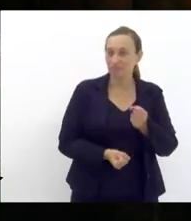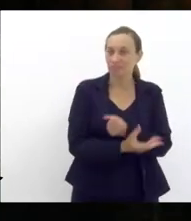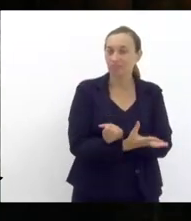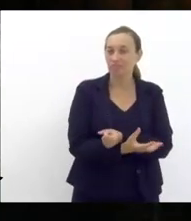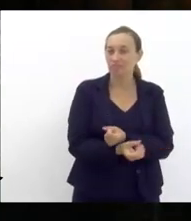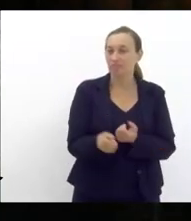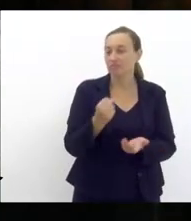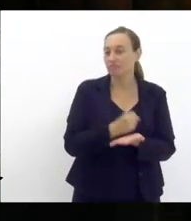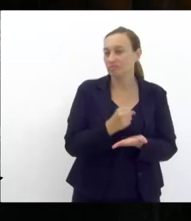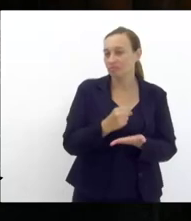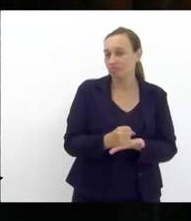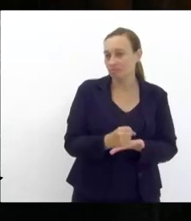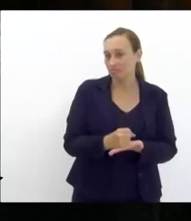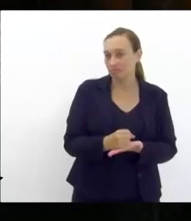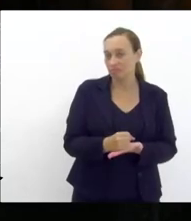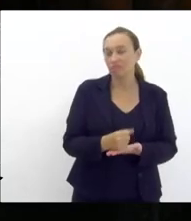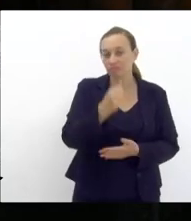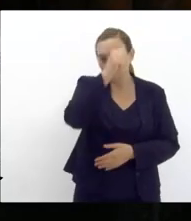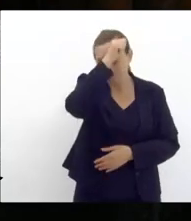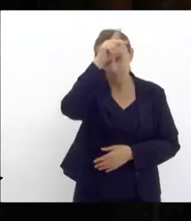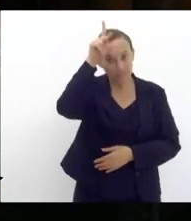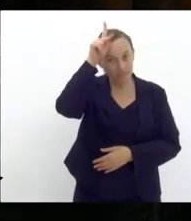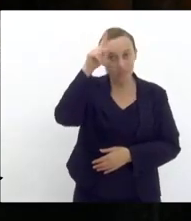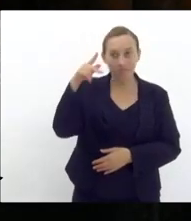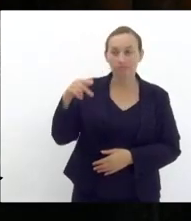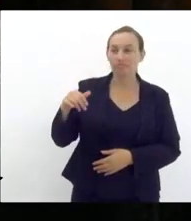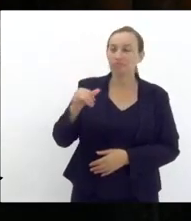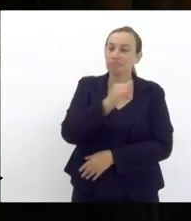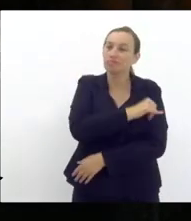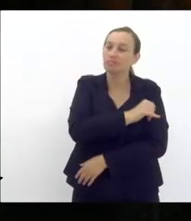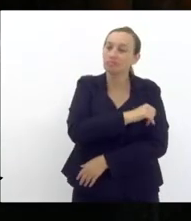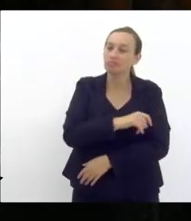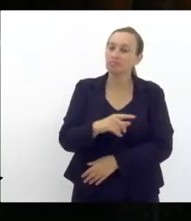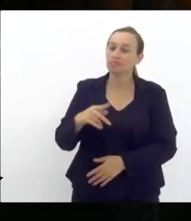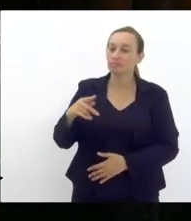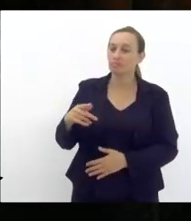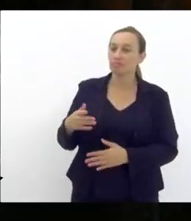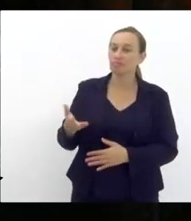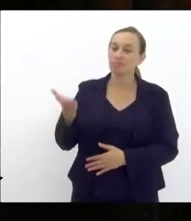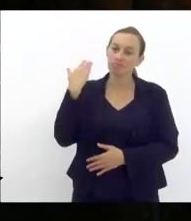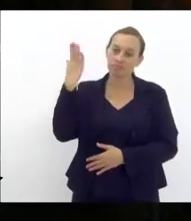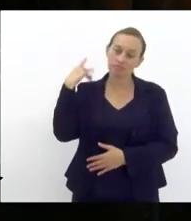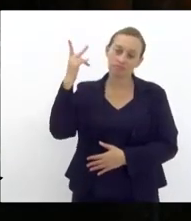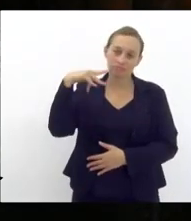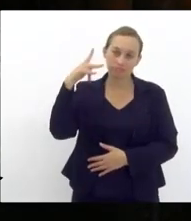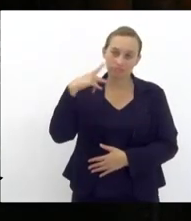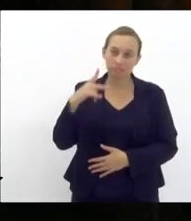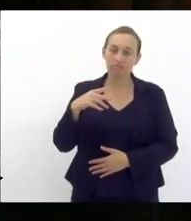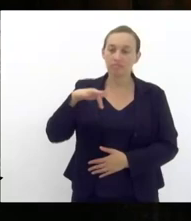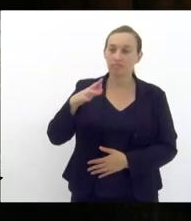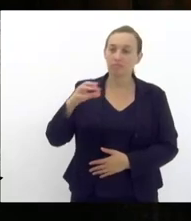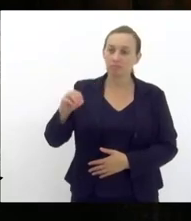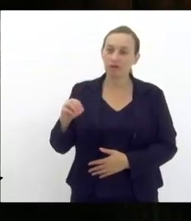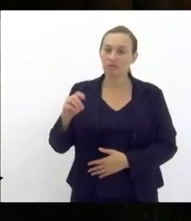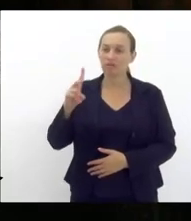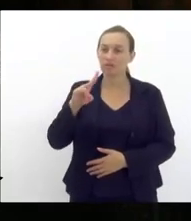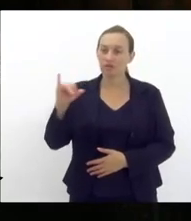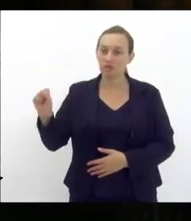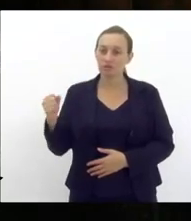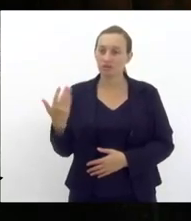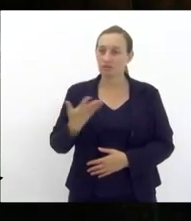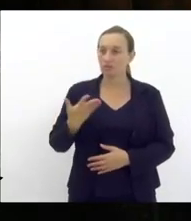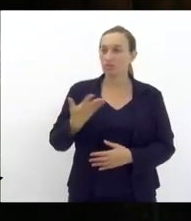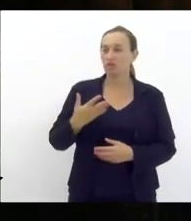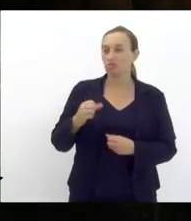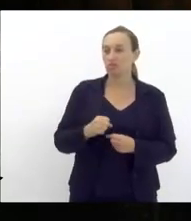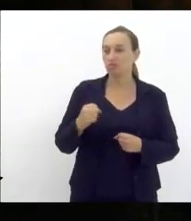contratos em contratos da prefeitura do Rio quando era vereador em 2017 e o Marcos Vinícius também grande amigo